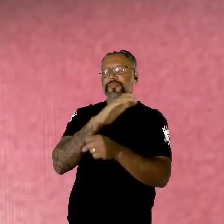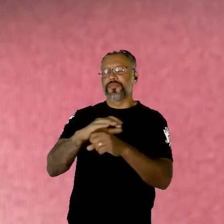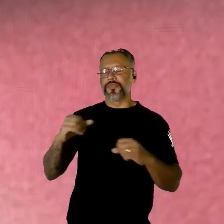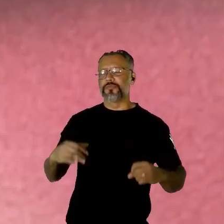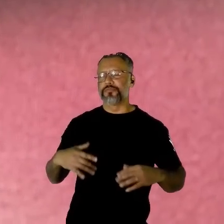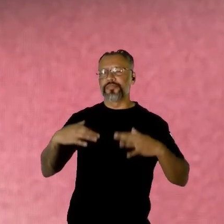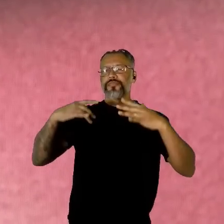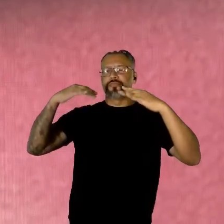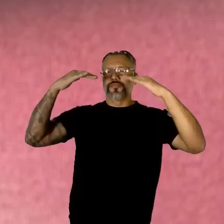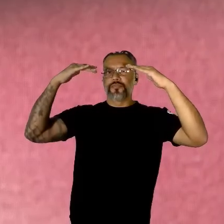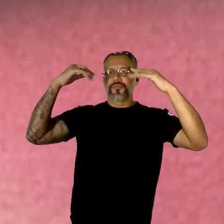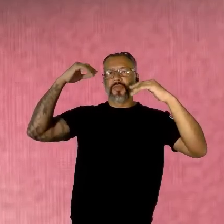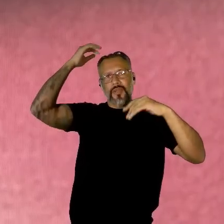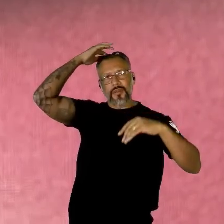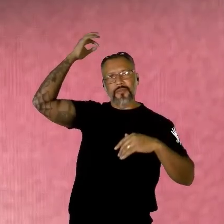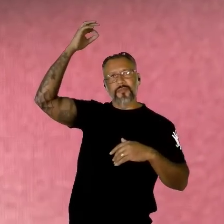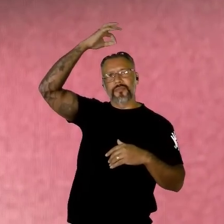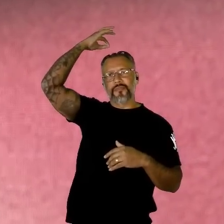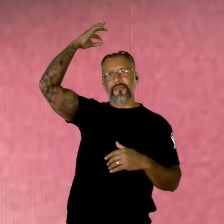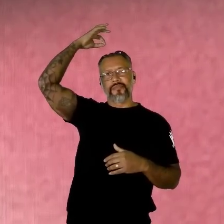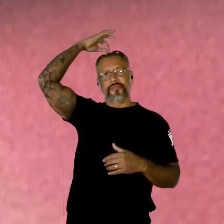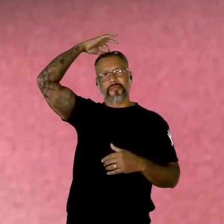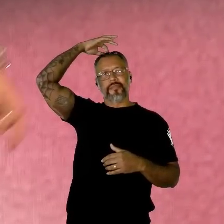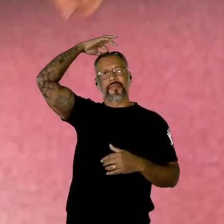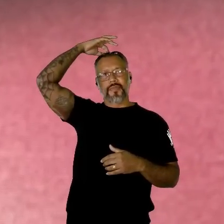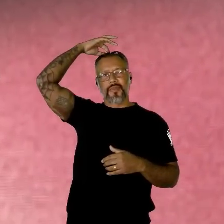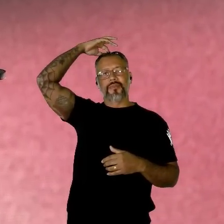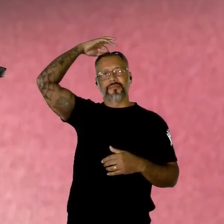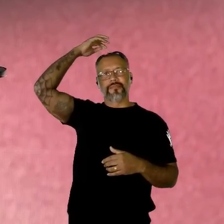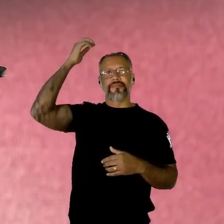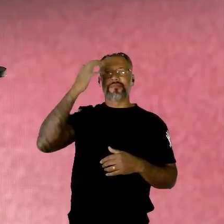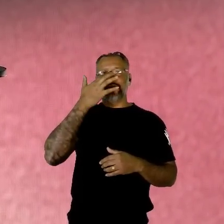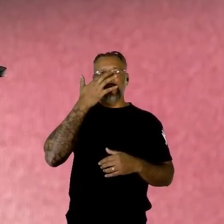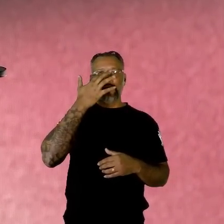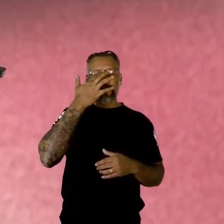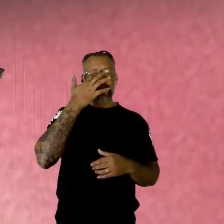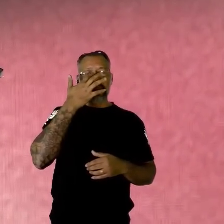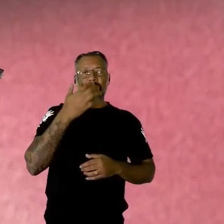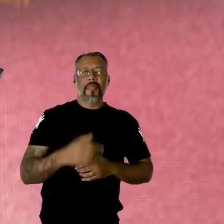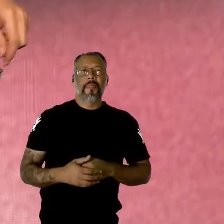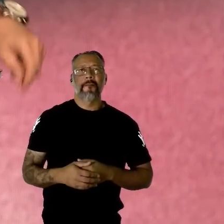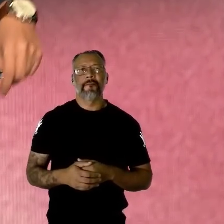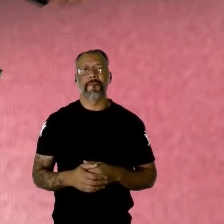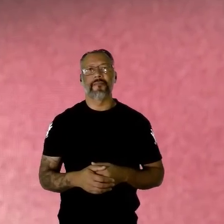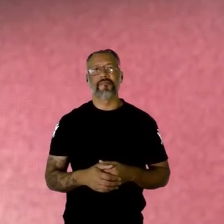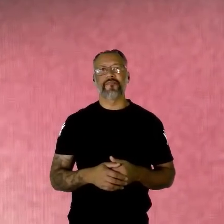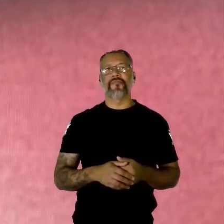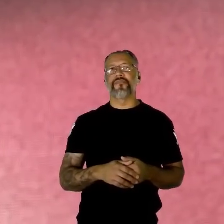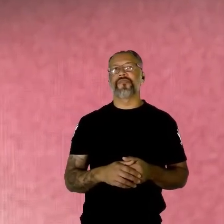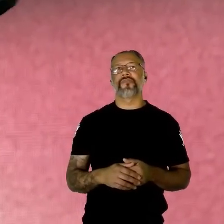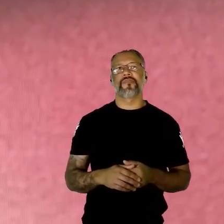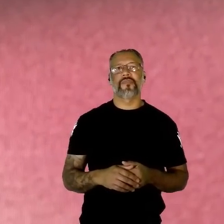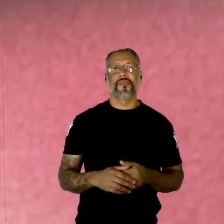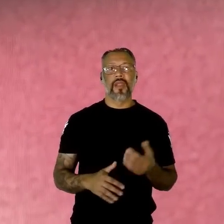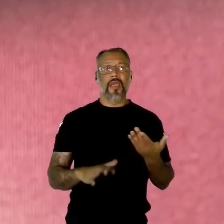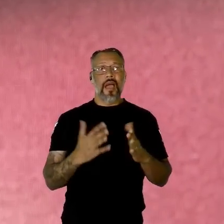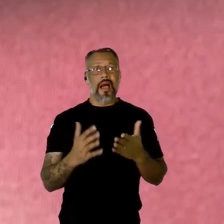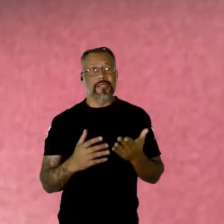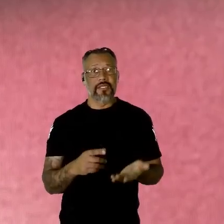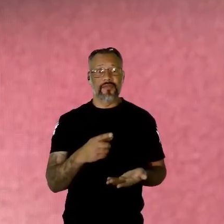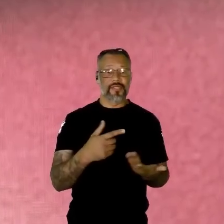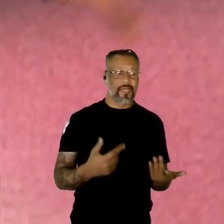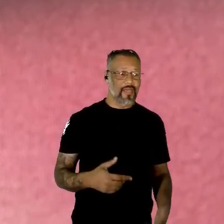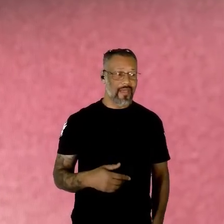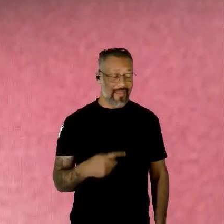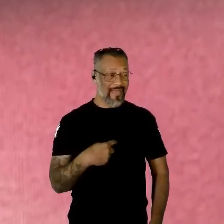Amanhã você vai se arrepender é o espírito santo que faz alguns contratos que você tá voando lá para assinar bobinho todo só vendo um lado